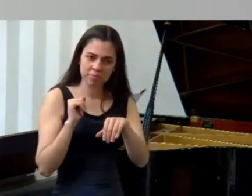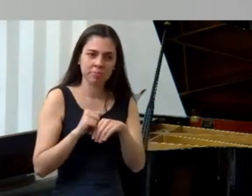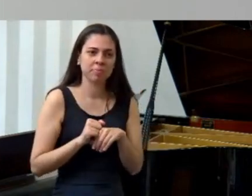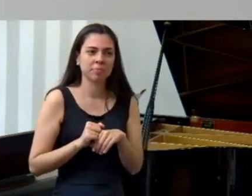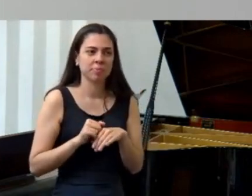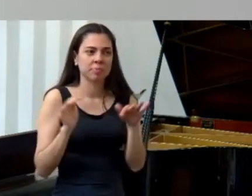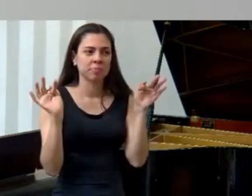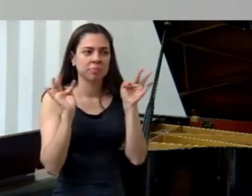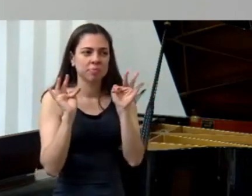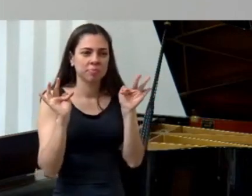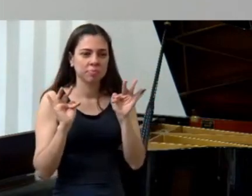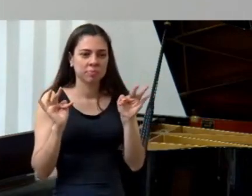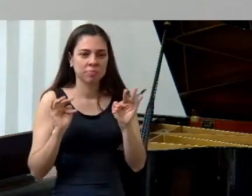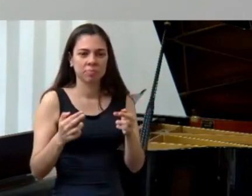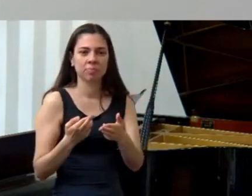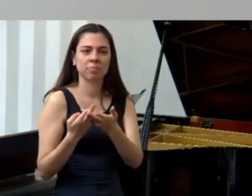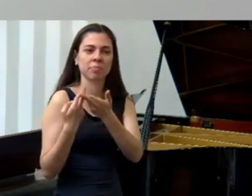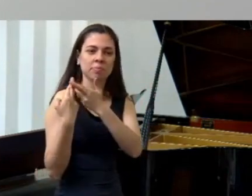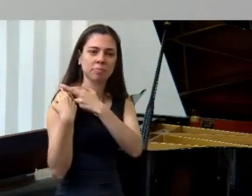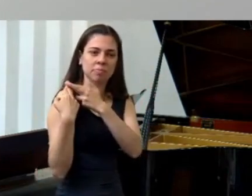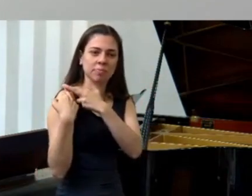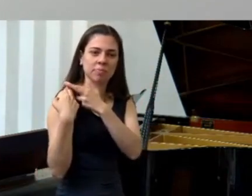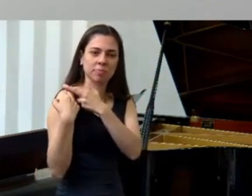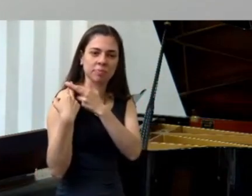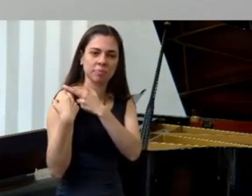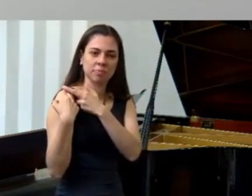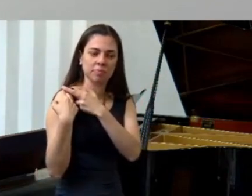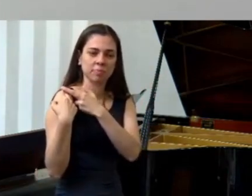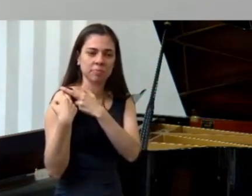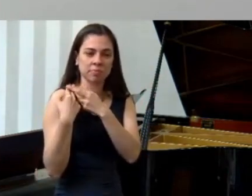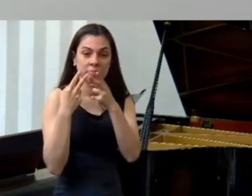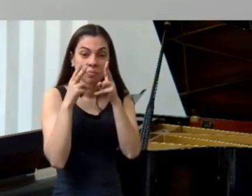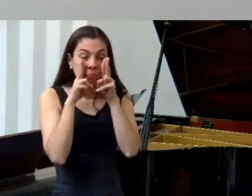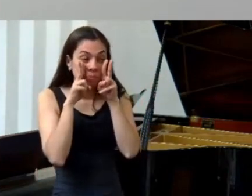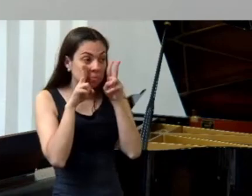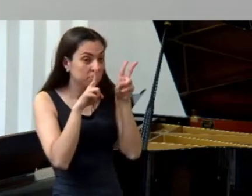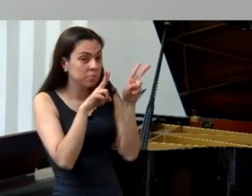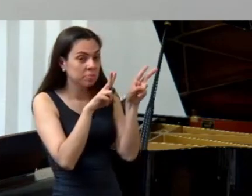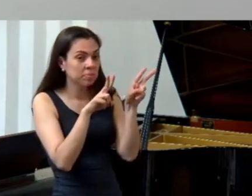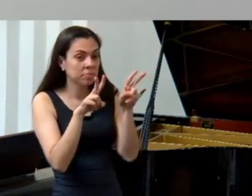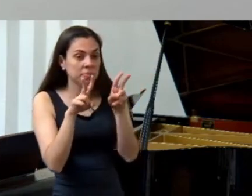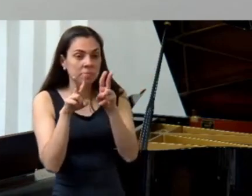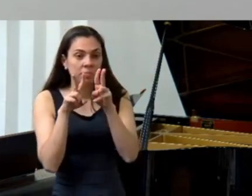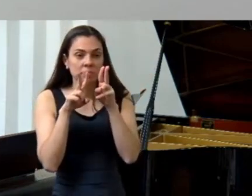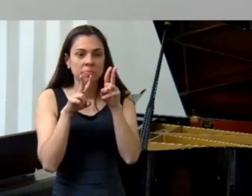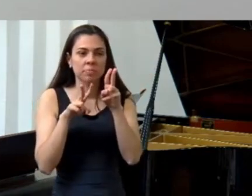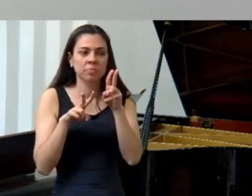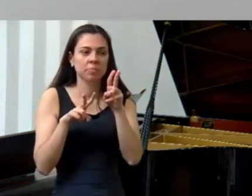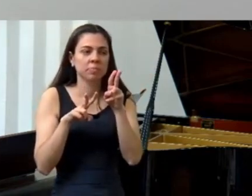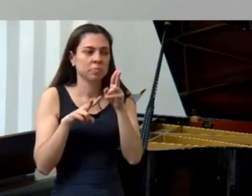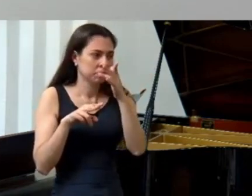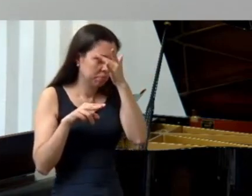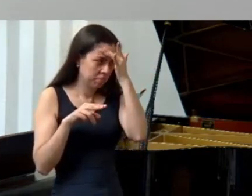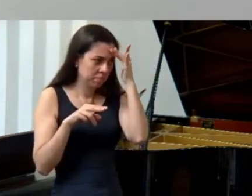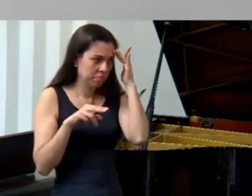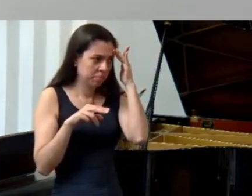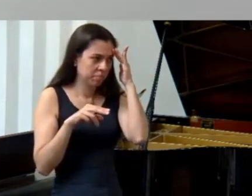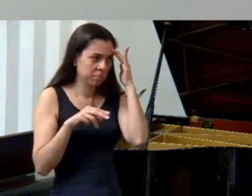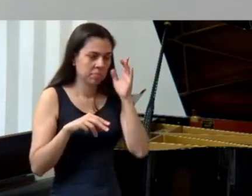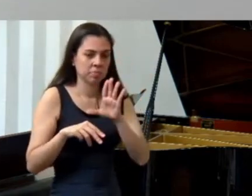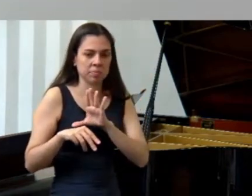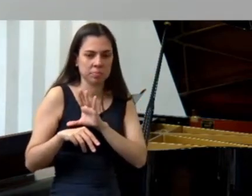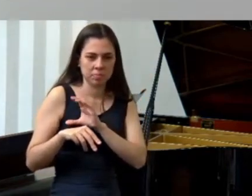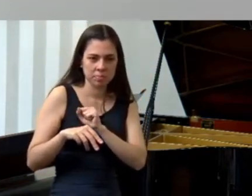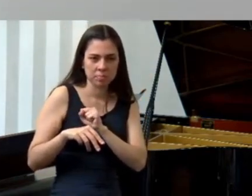e que privilégio e que responsabilidade estar com vocês. Também rever, né, rostos queridos.